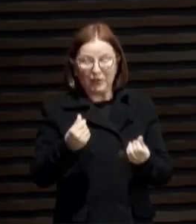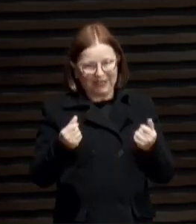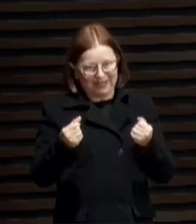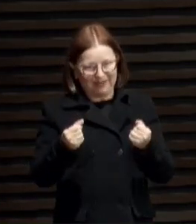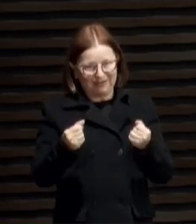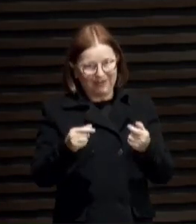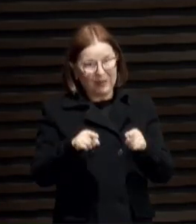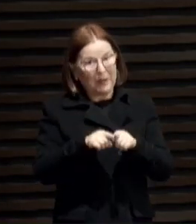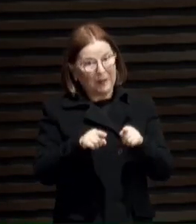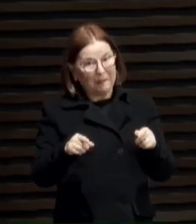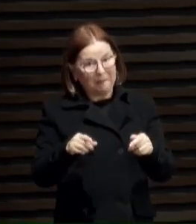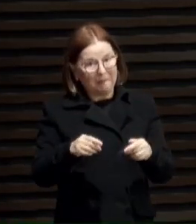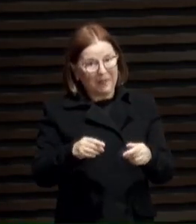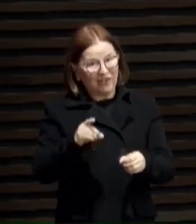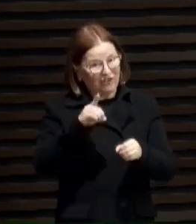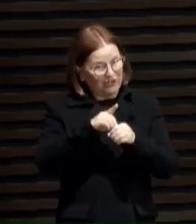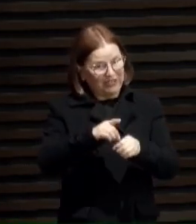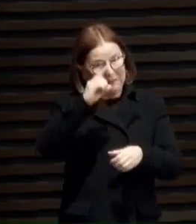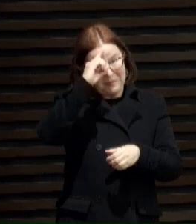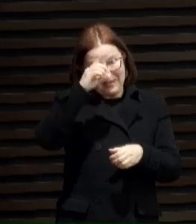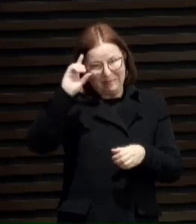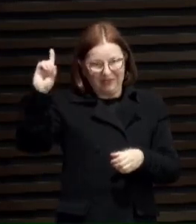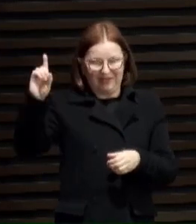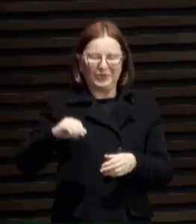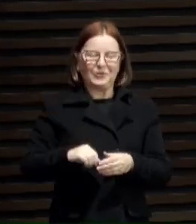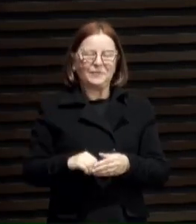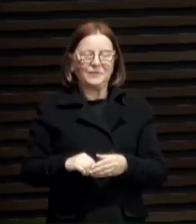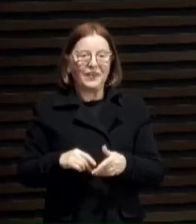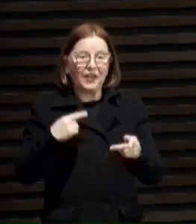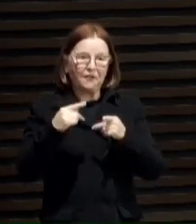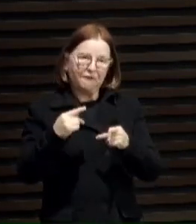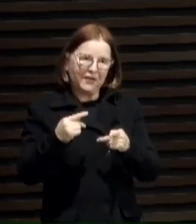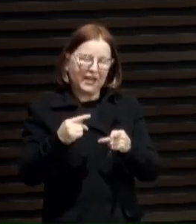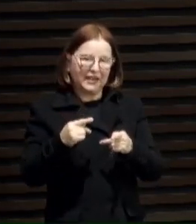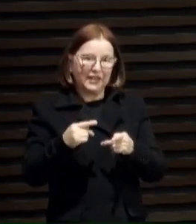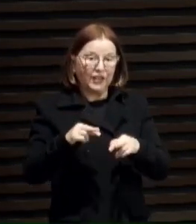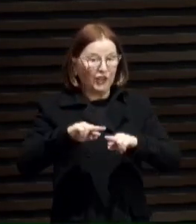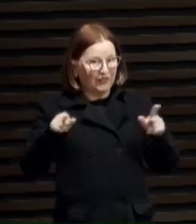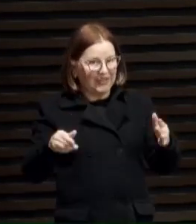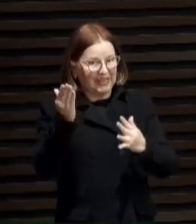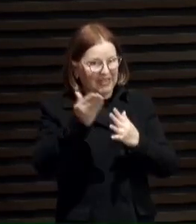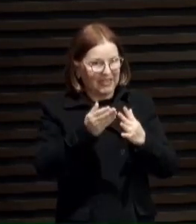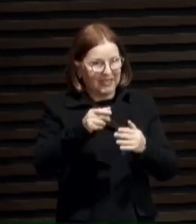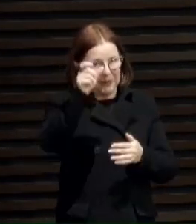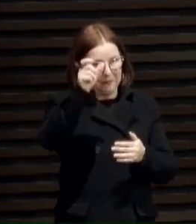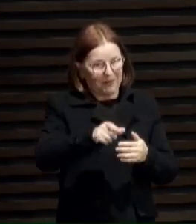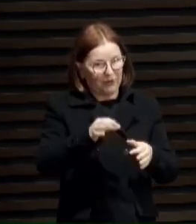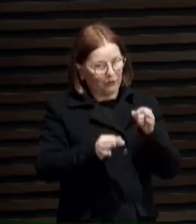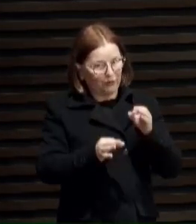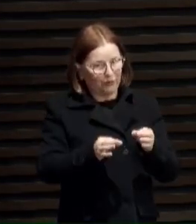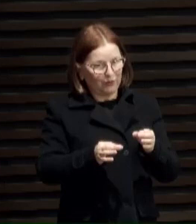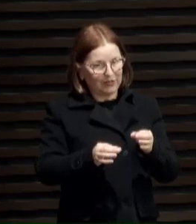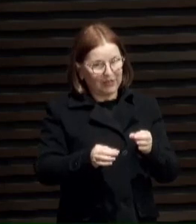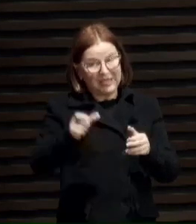último, ele fala entre a diferença entre o justo e o perverso. Então, meus amados,